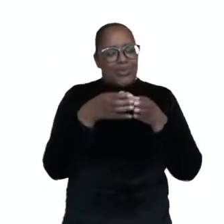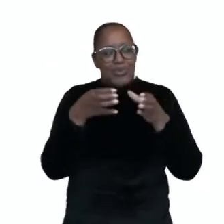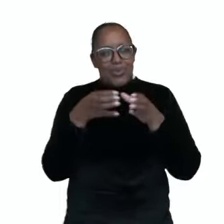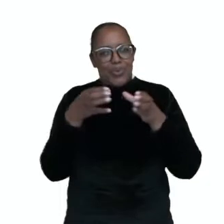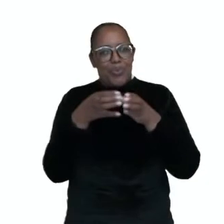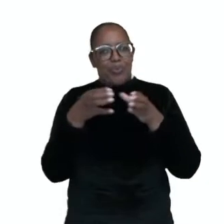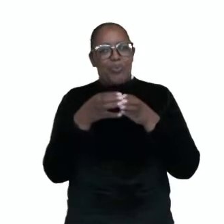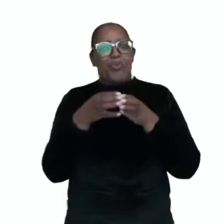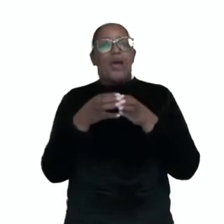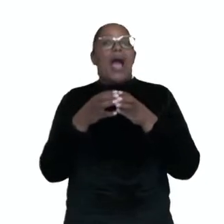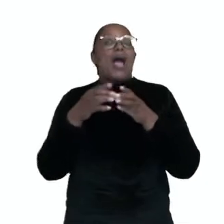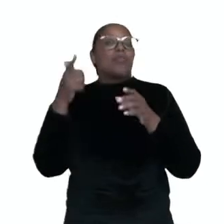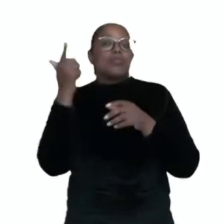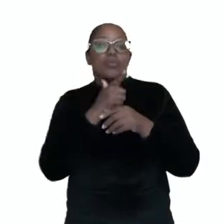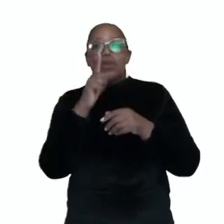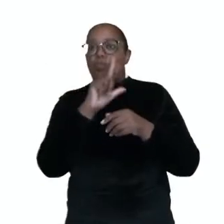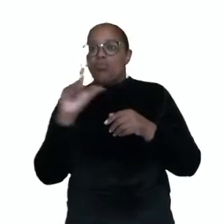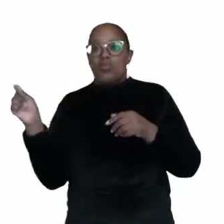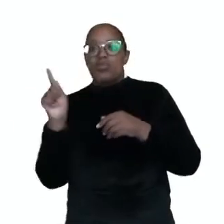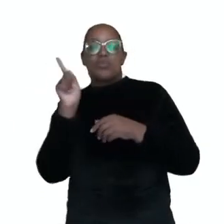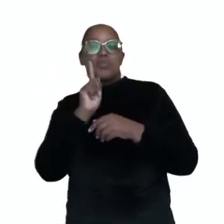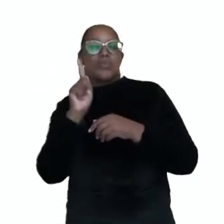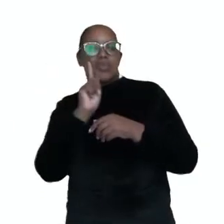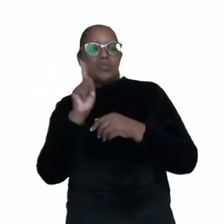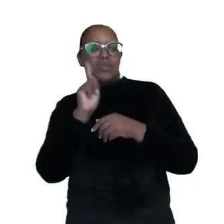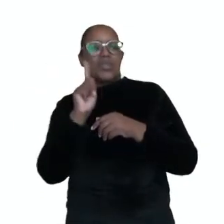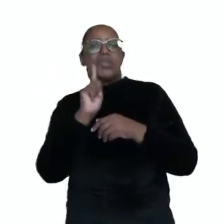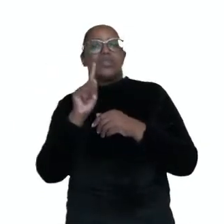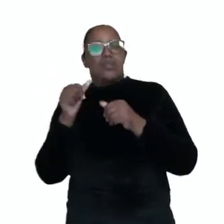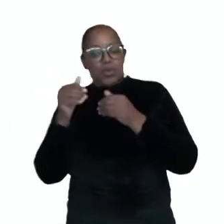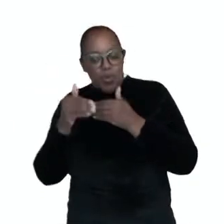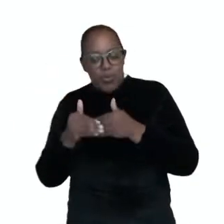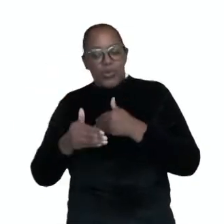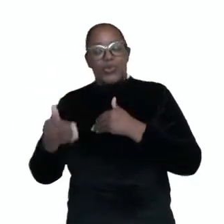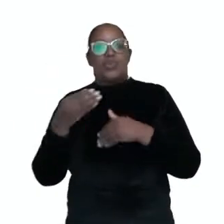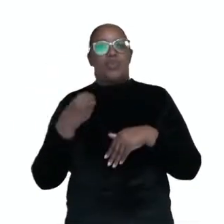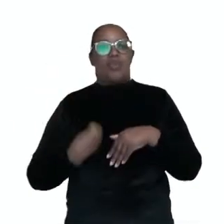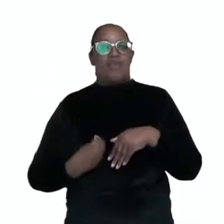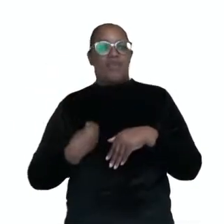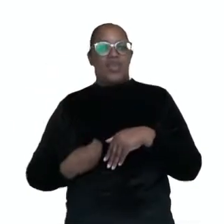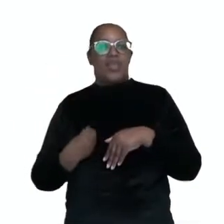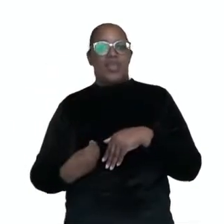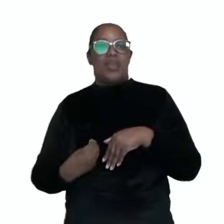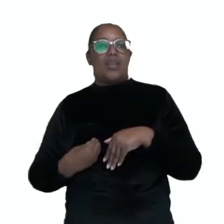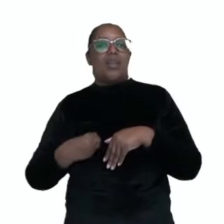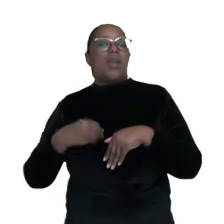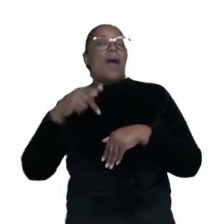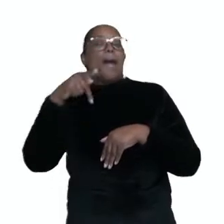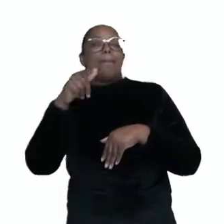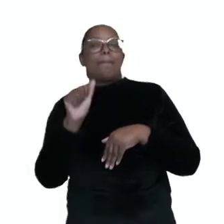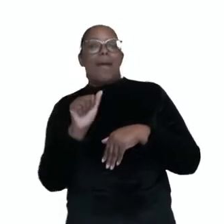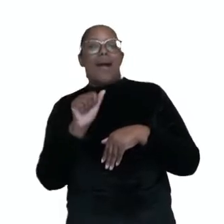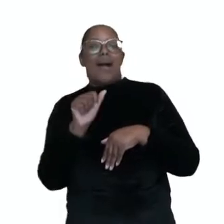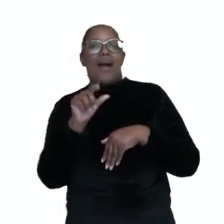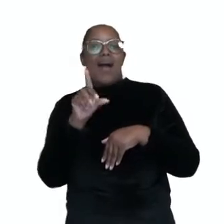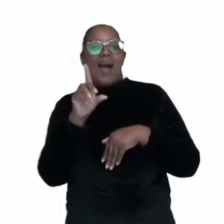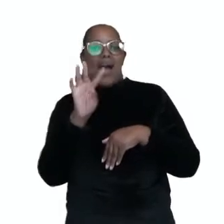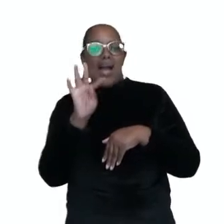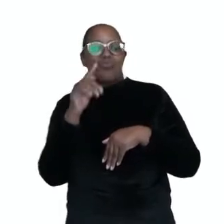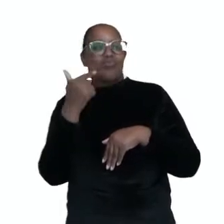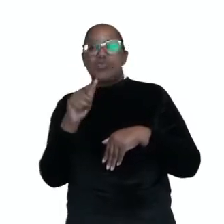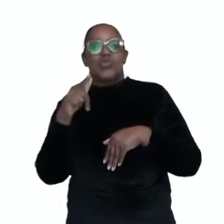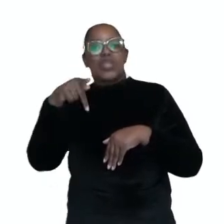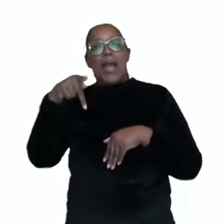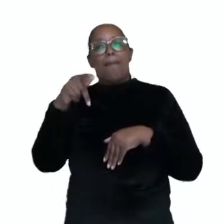fugir para os Estados Unidos, onde passou o resto da sua vida se definindo como apátrida, né? O que significa isso? Sem